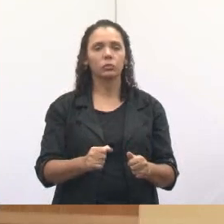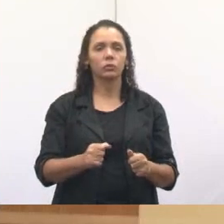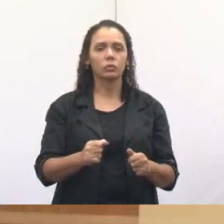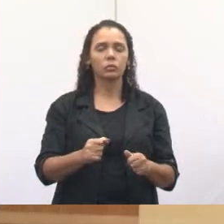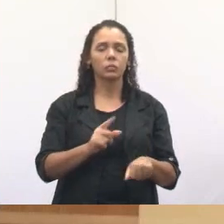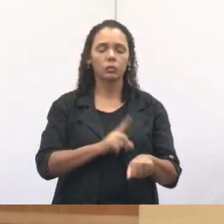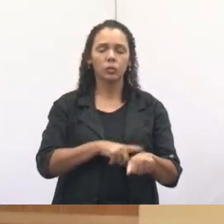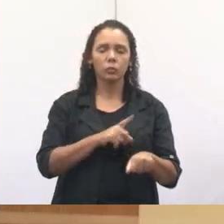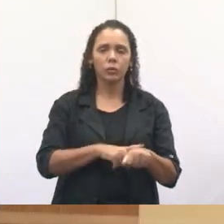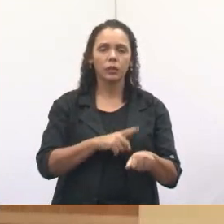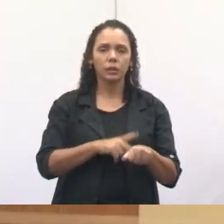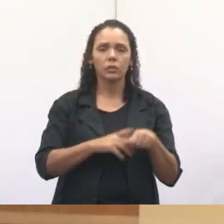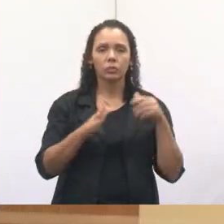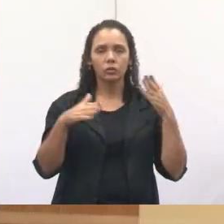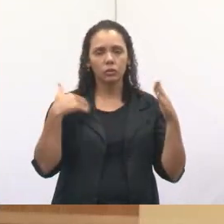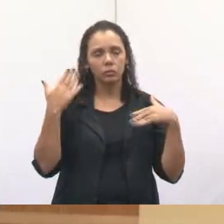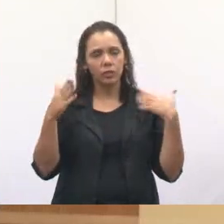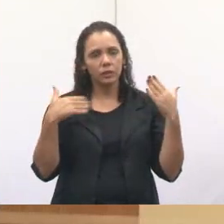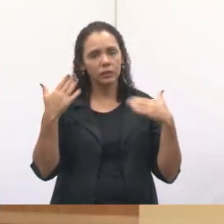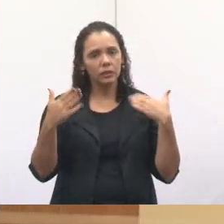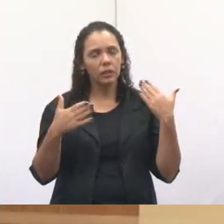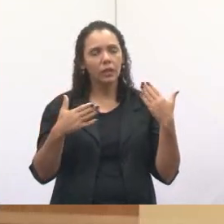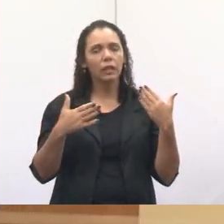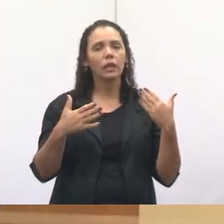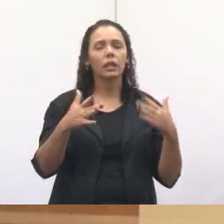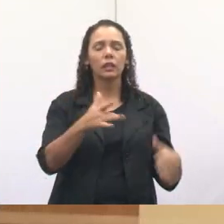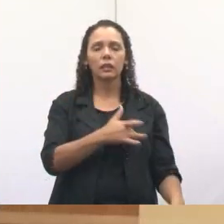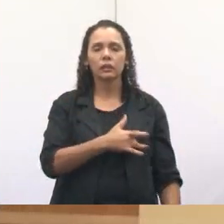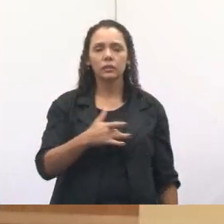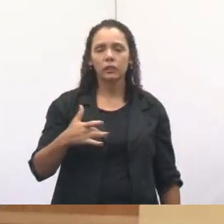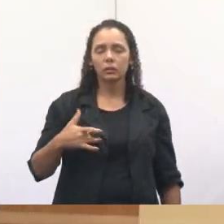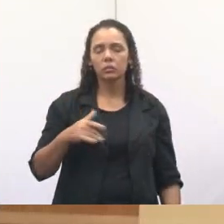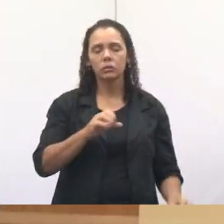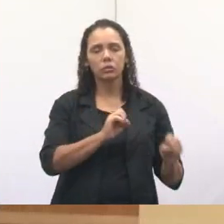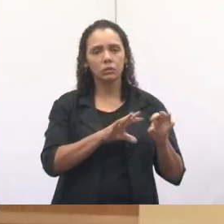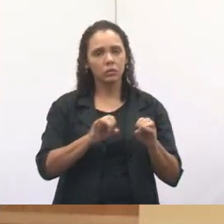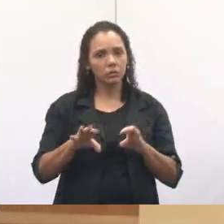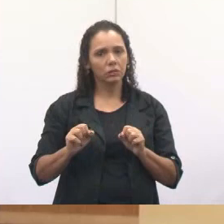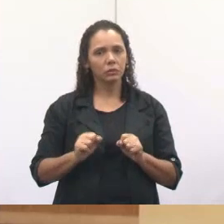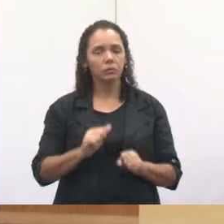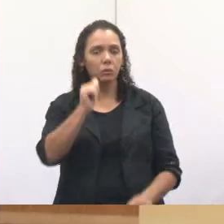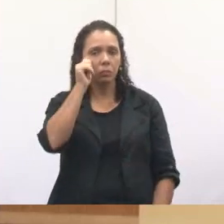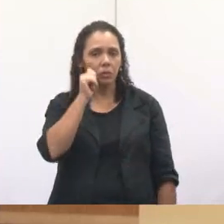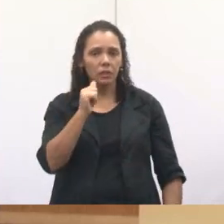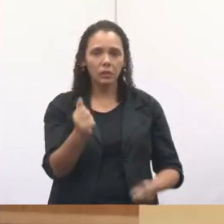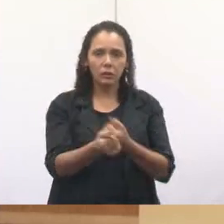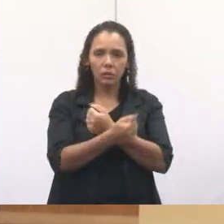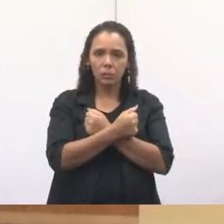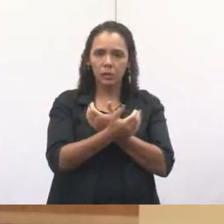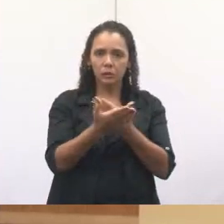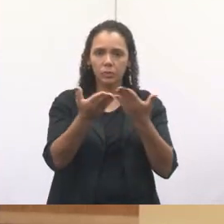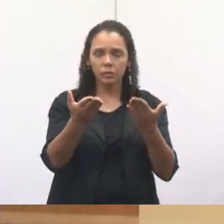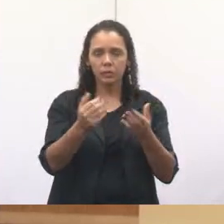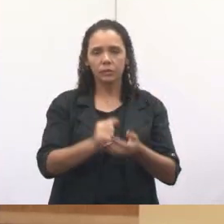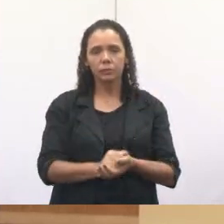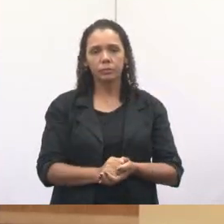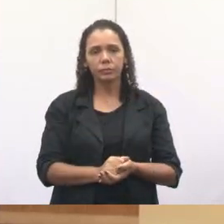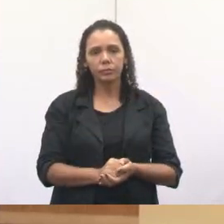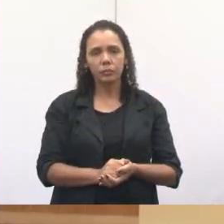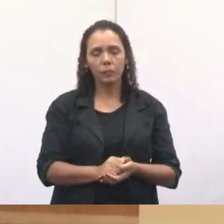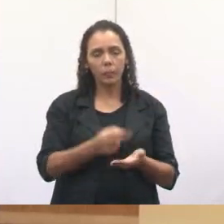área de educação, na área de saúde. Então, dona Josélia, mandar um grande abraço para a senhora. Vou encaminhar essa